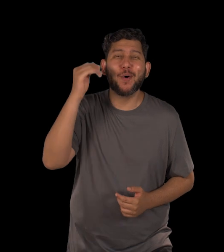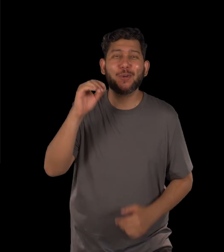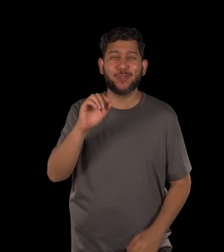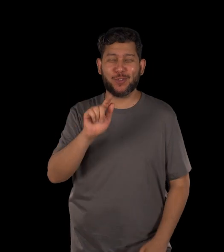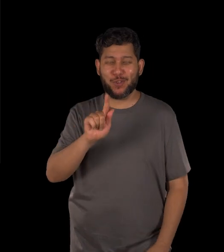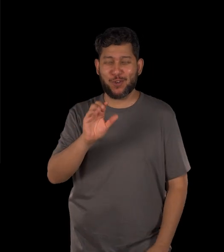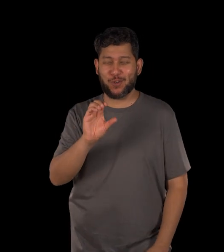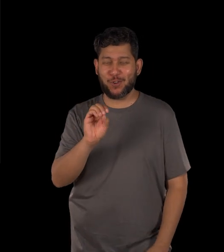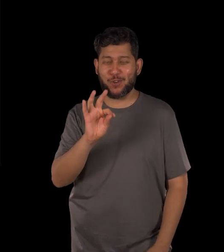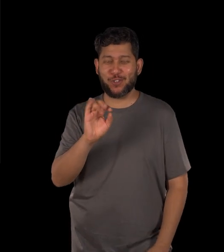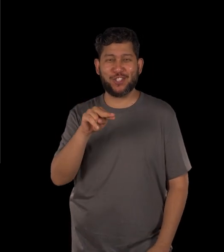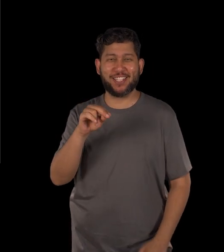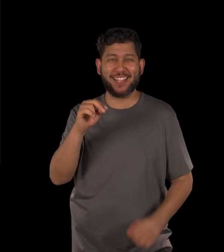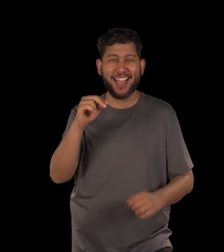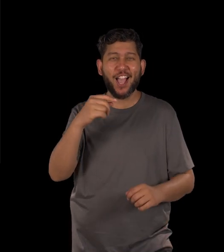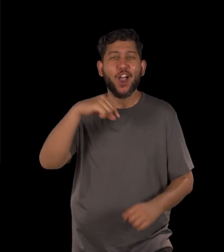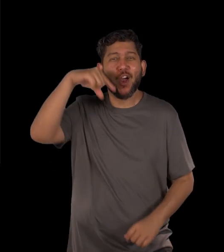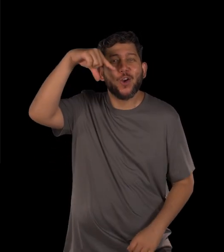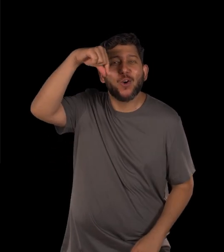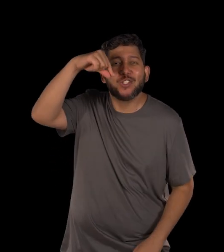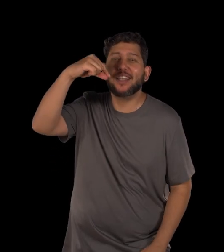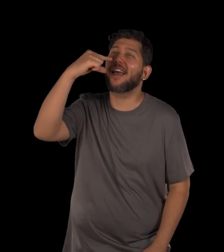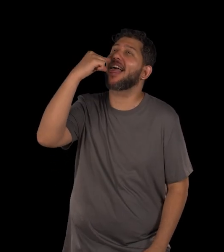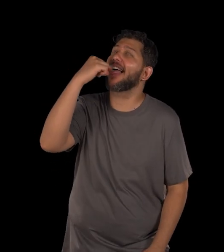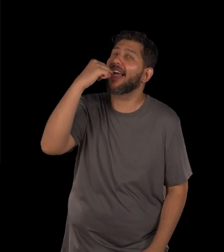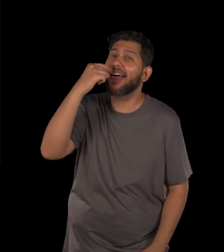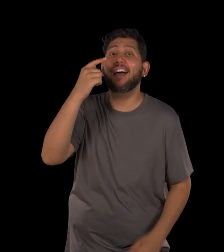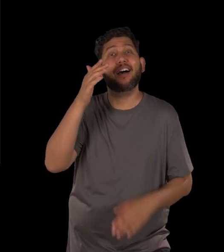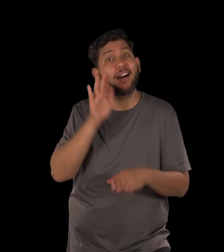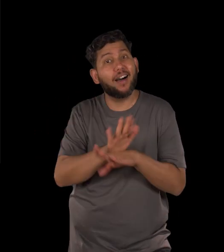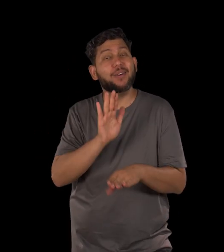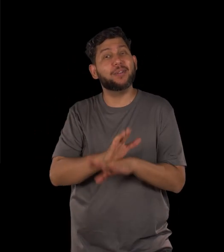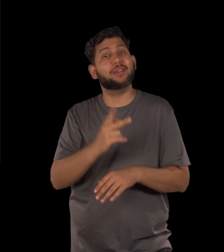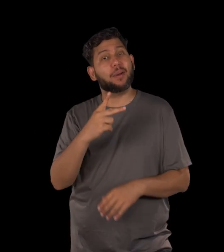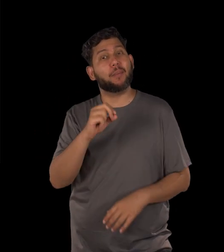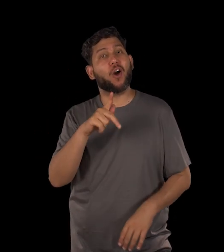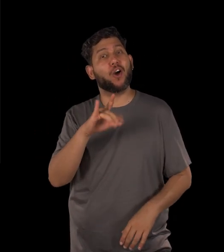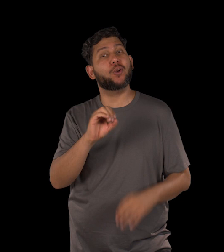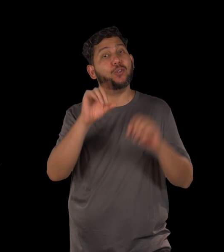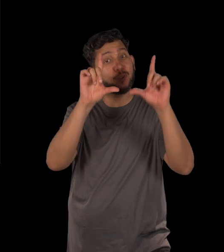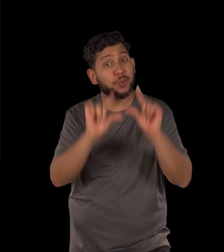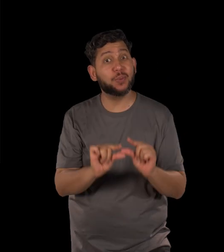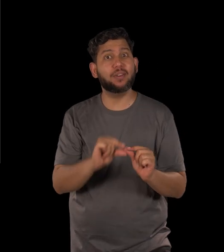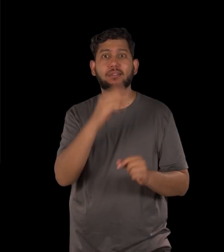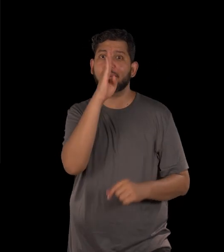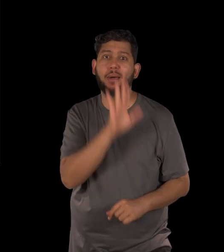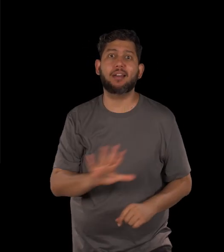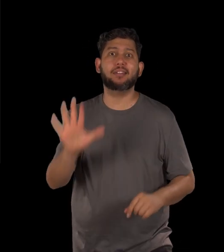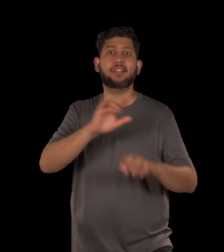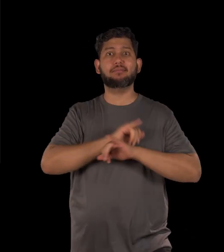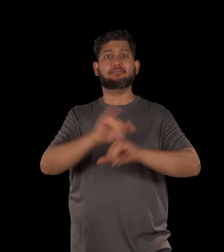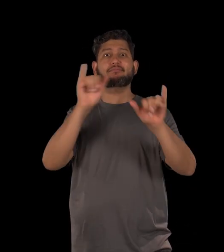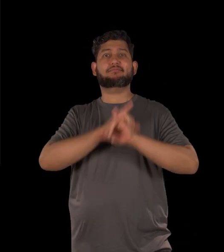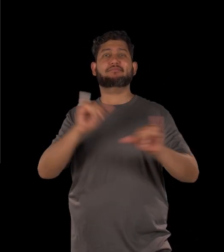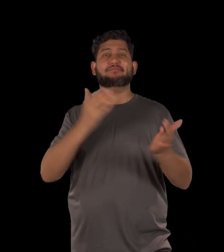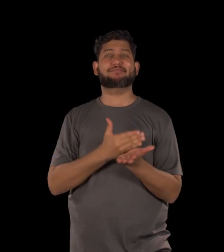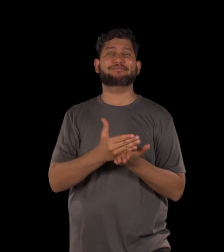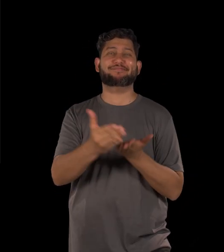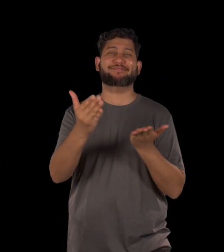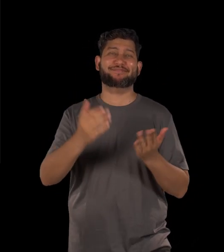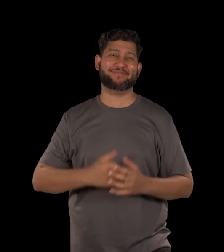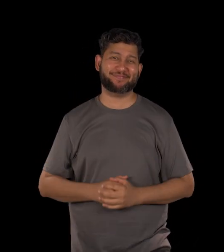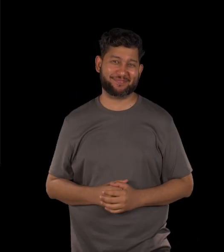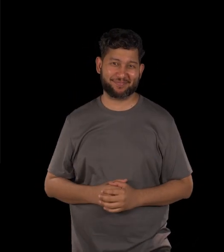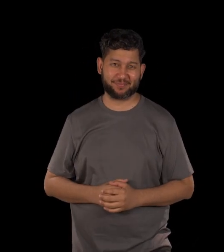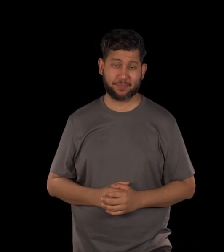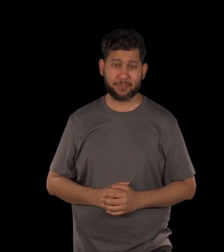fazer alusão à dose da vacina contra a polio, entrou definitivamente na vida dos brasileiros. A partir